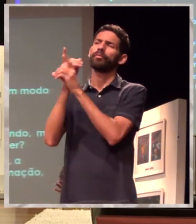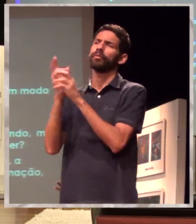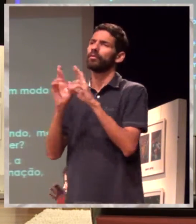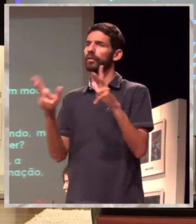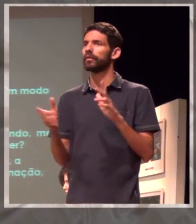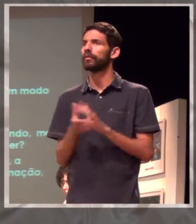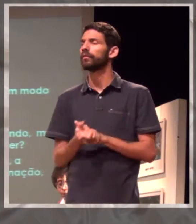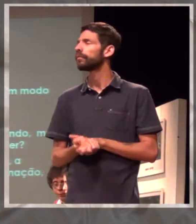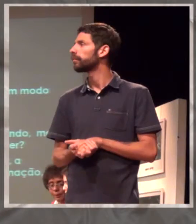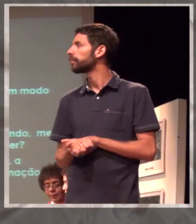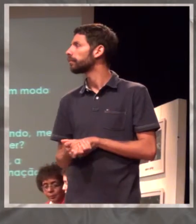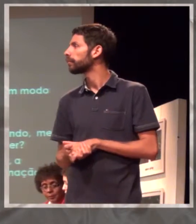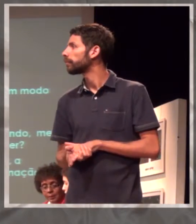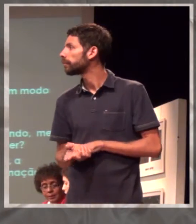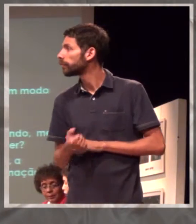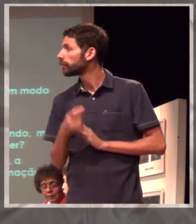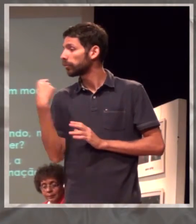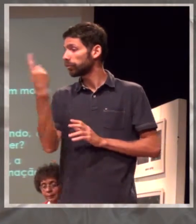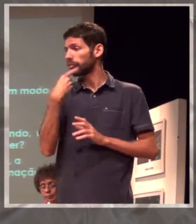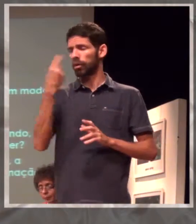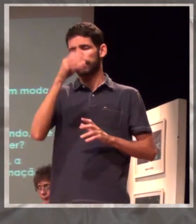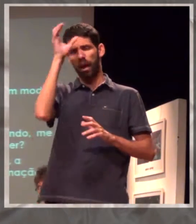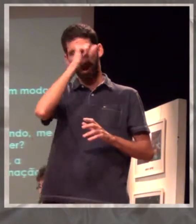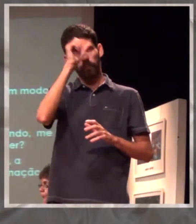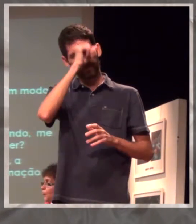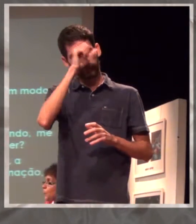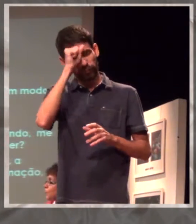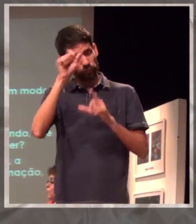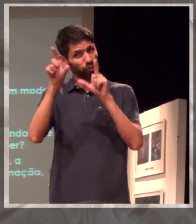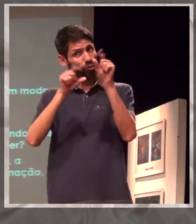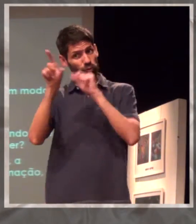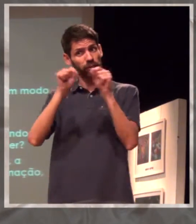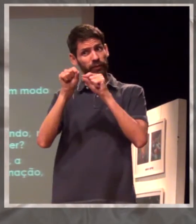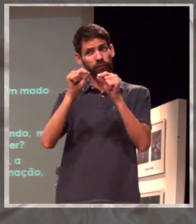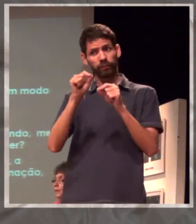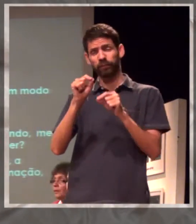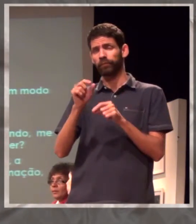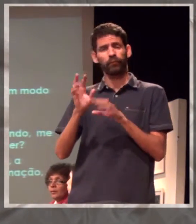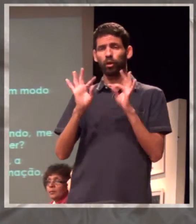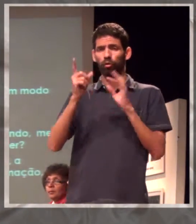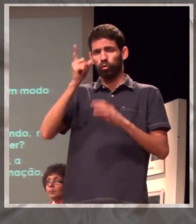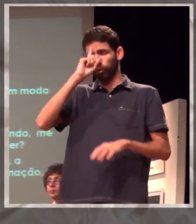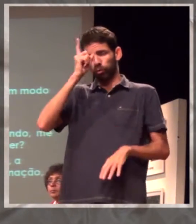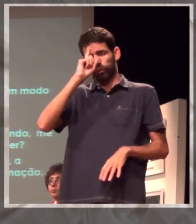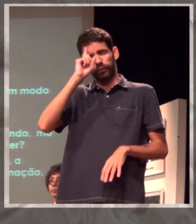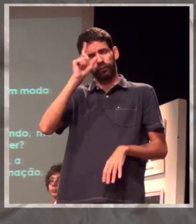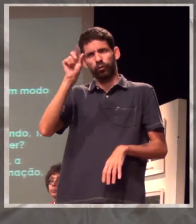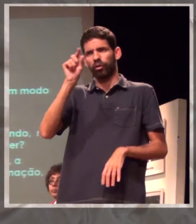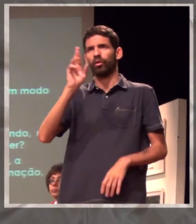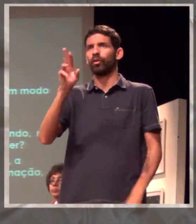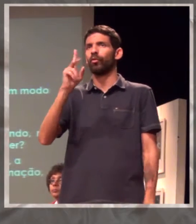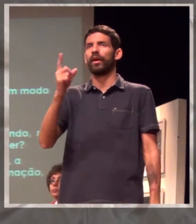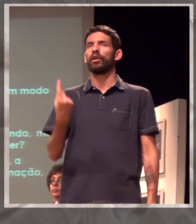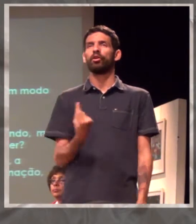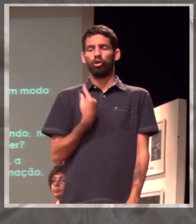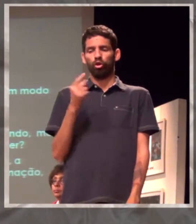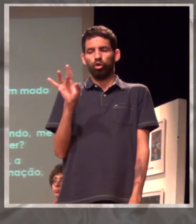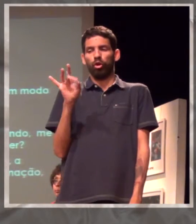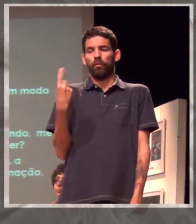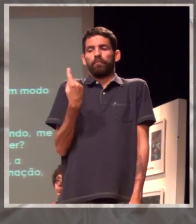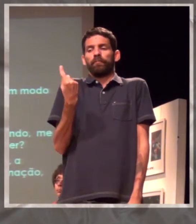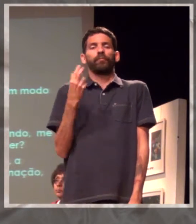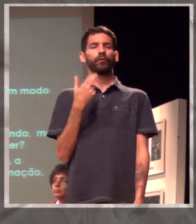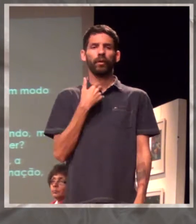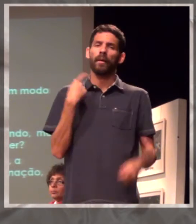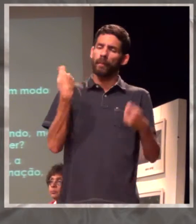diferentes. E o que a gente aprendeu? A gente aprendeu que escolher é uma coisa de todo dia, que não se faz sozinho, que é